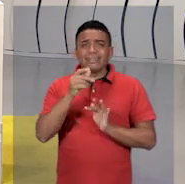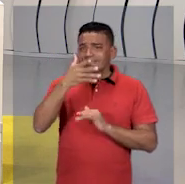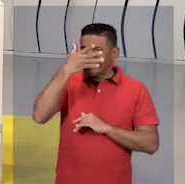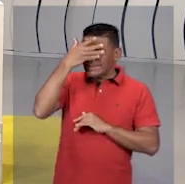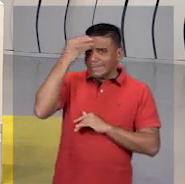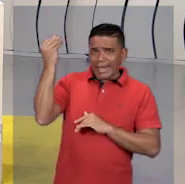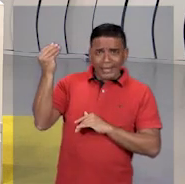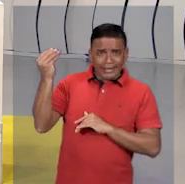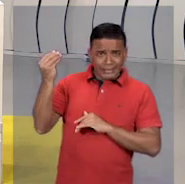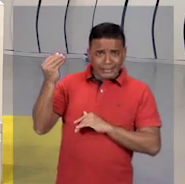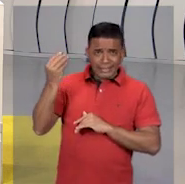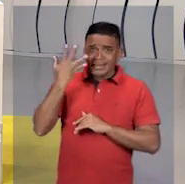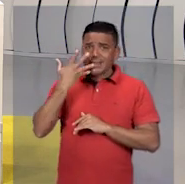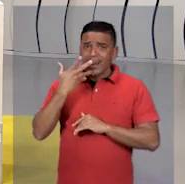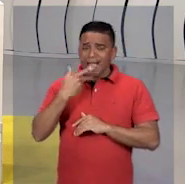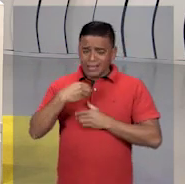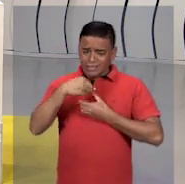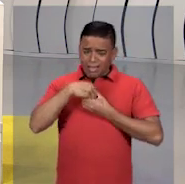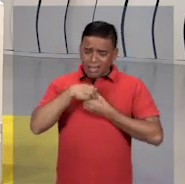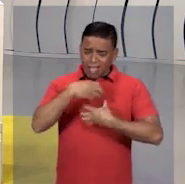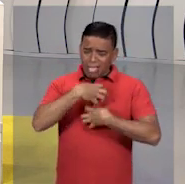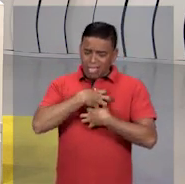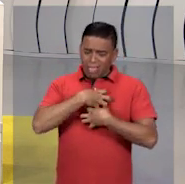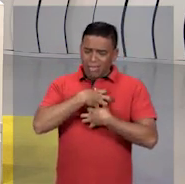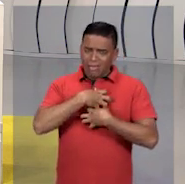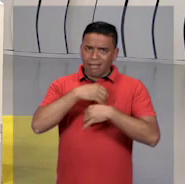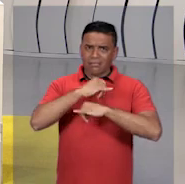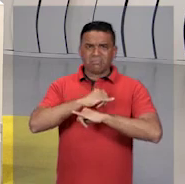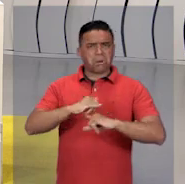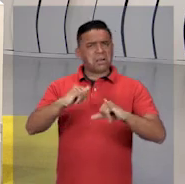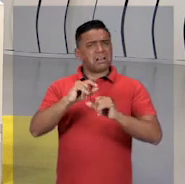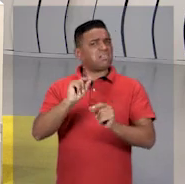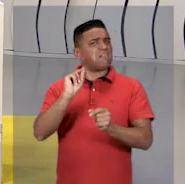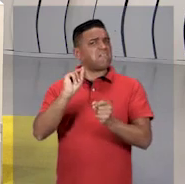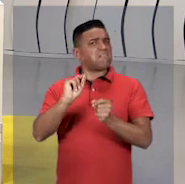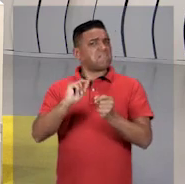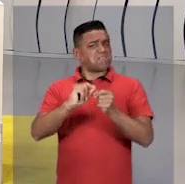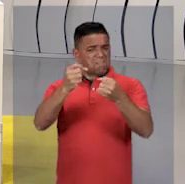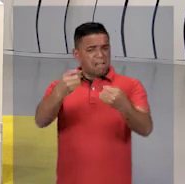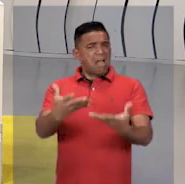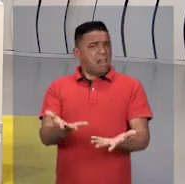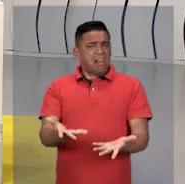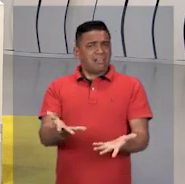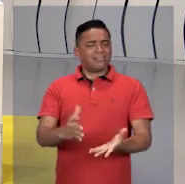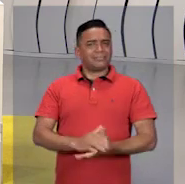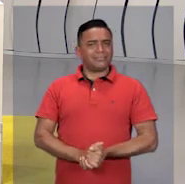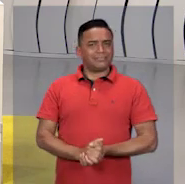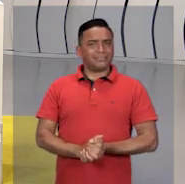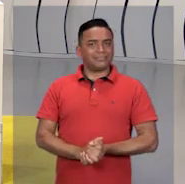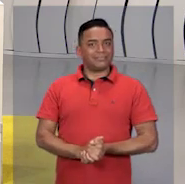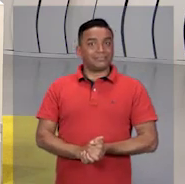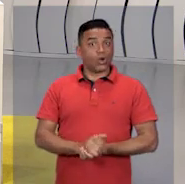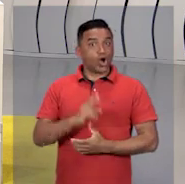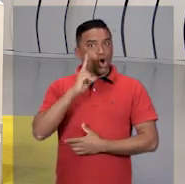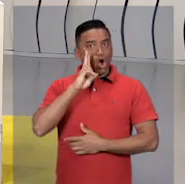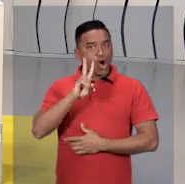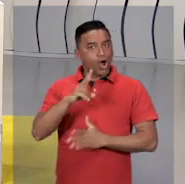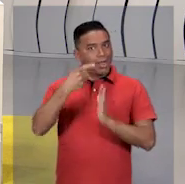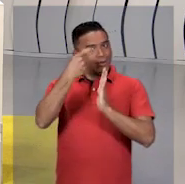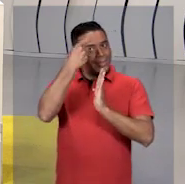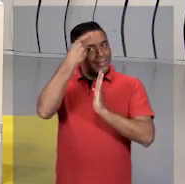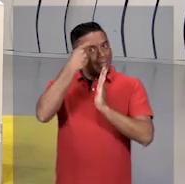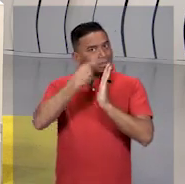criança dentro de você, que tipo de propaganda usa isso? Pare para pensar. Olhe no highlighted, olhe no texto que